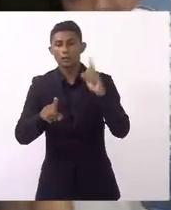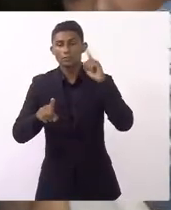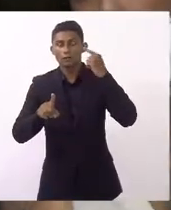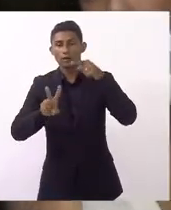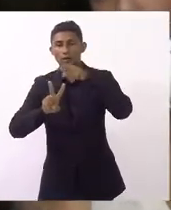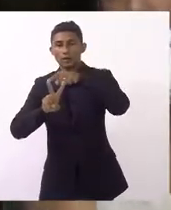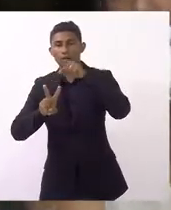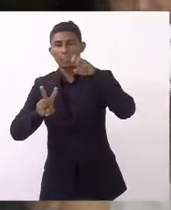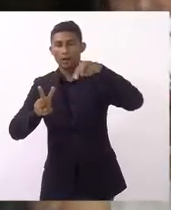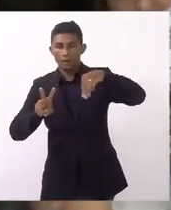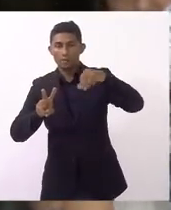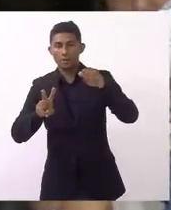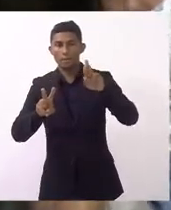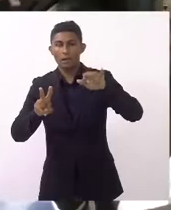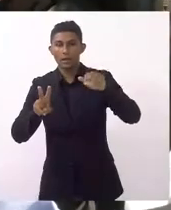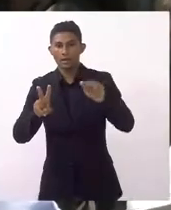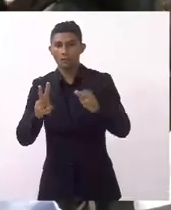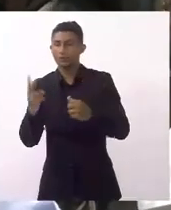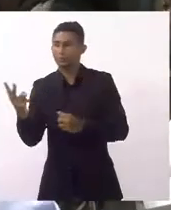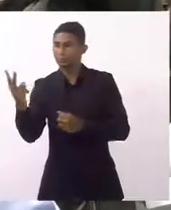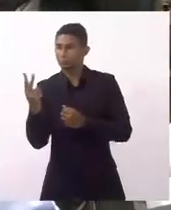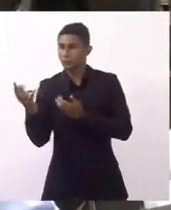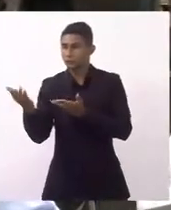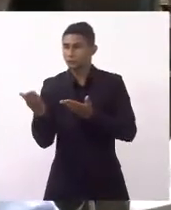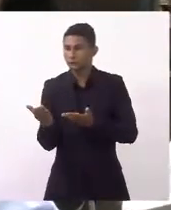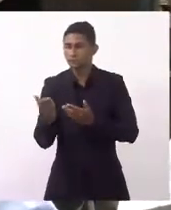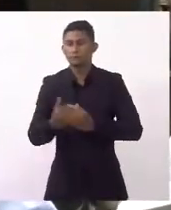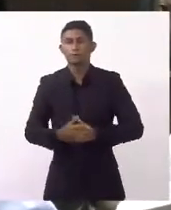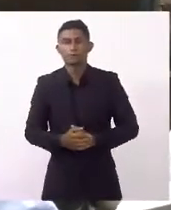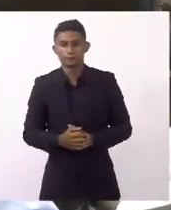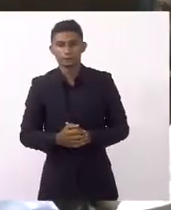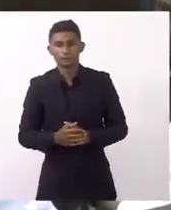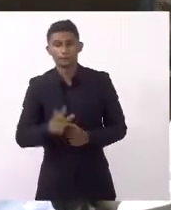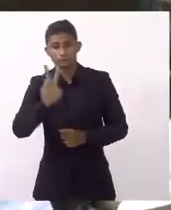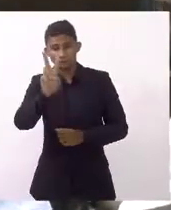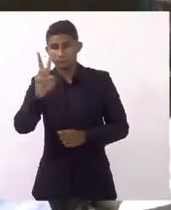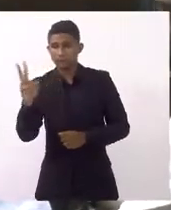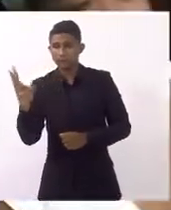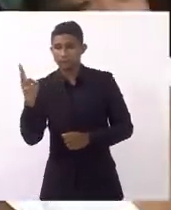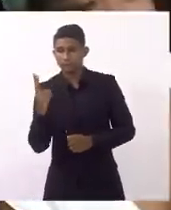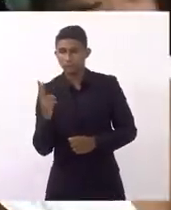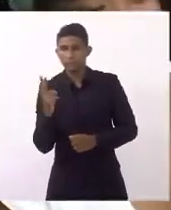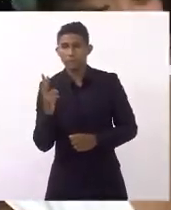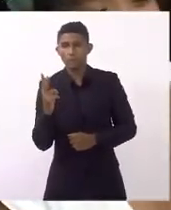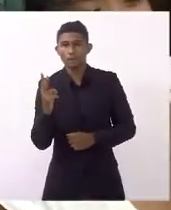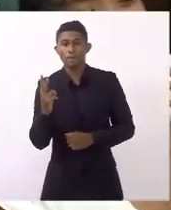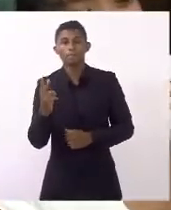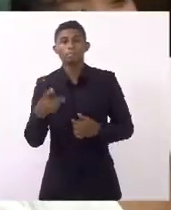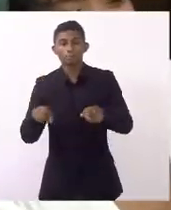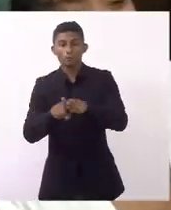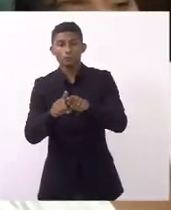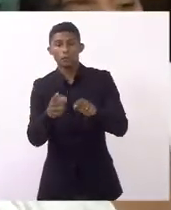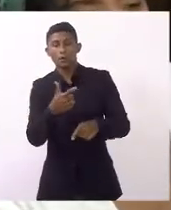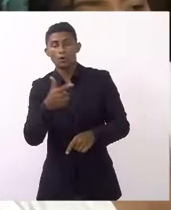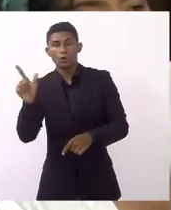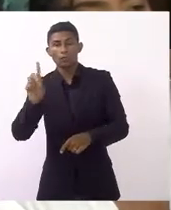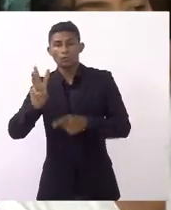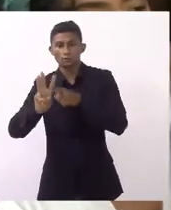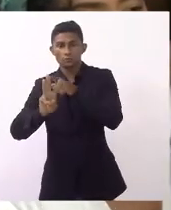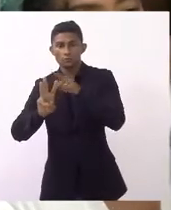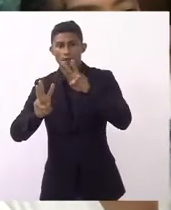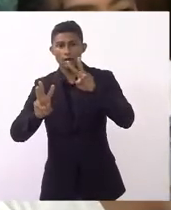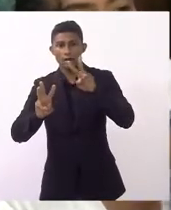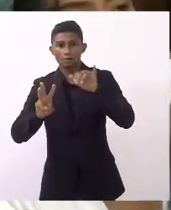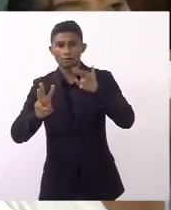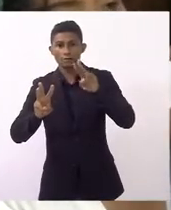que eu queria convidar para receber Esses são dois companheiros que junto com uma outra companheira Viviane Tavares